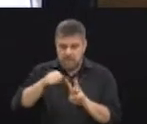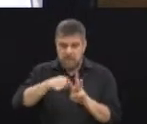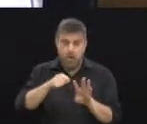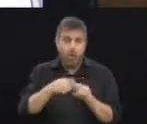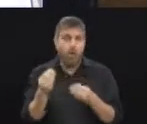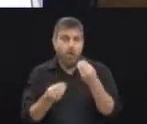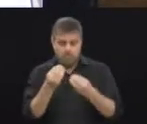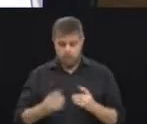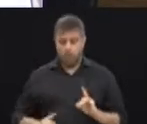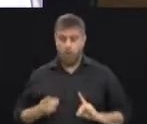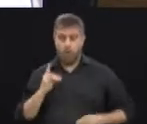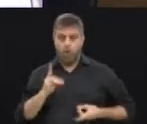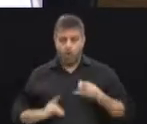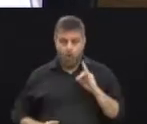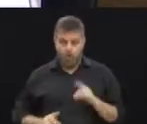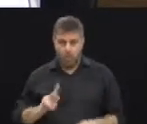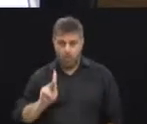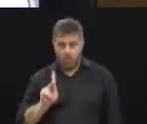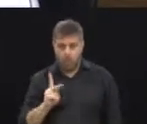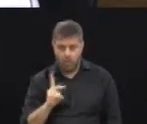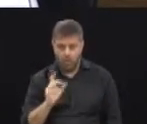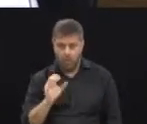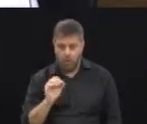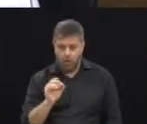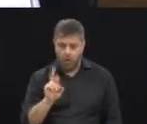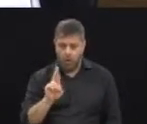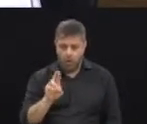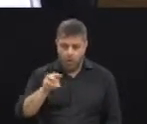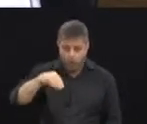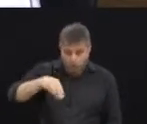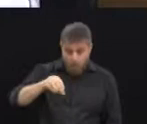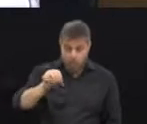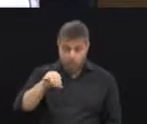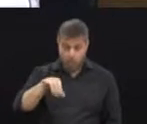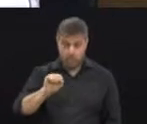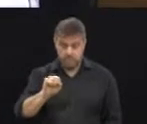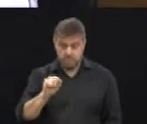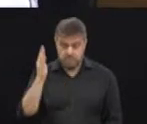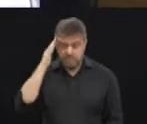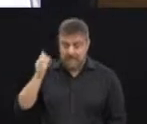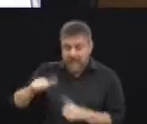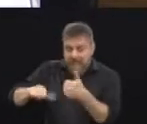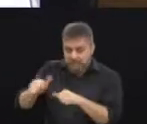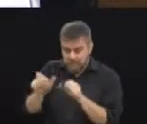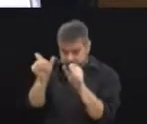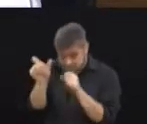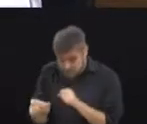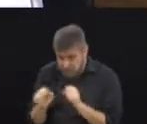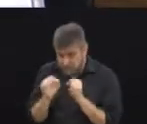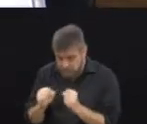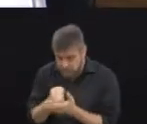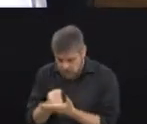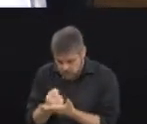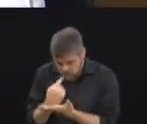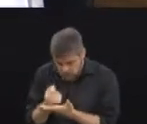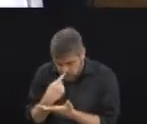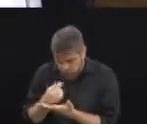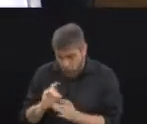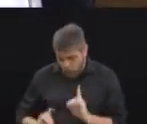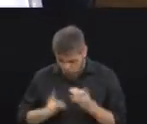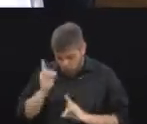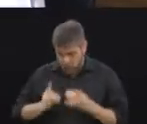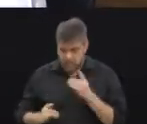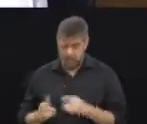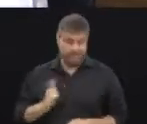Hormônio. Eu preciso ver se ela pode ou não pode tomar hormônio. Existem algumas pacientes que não podem tomar hormônio.